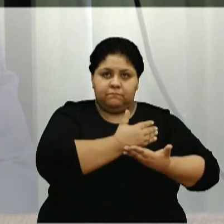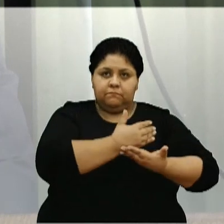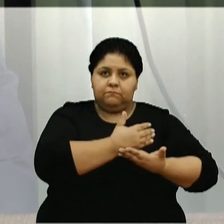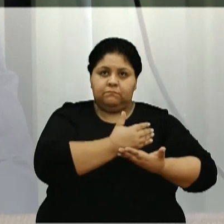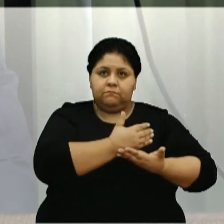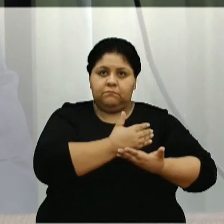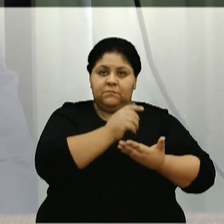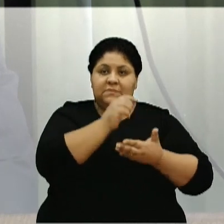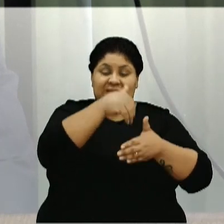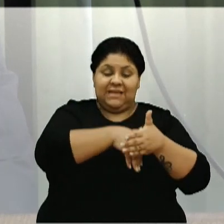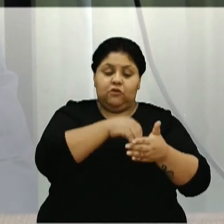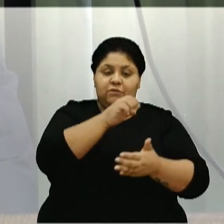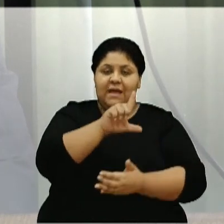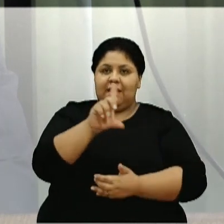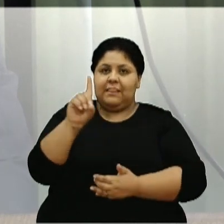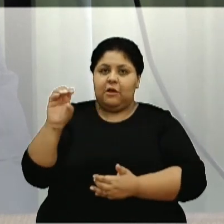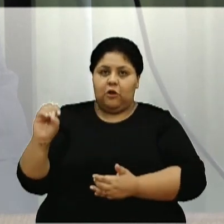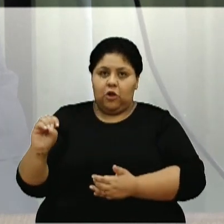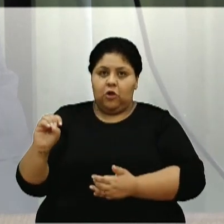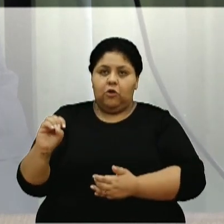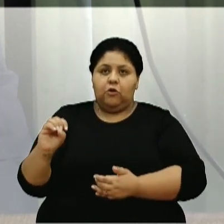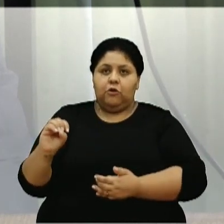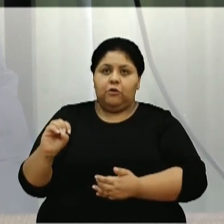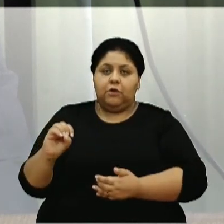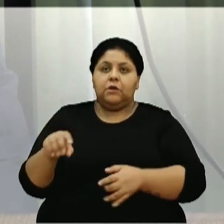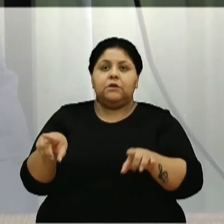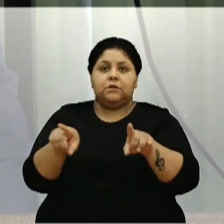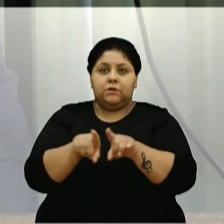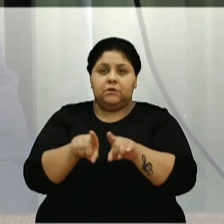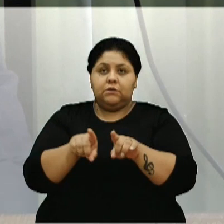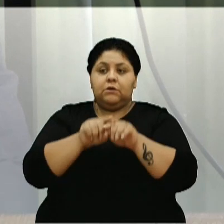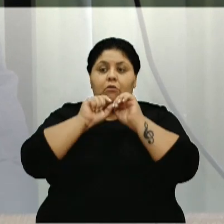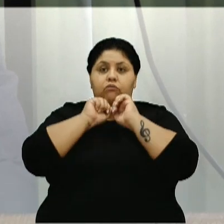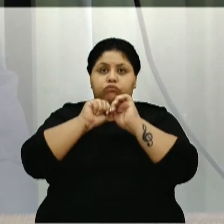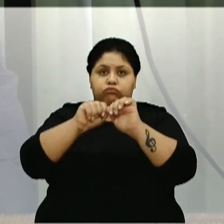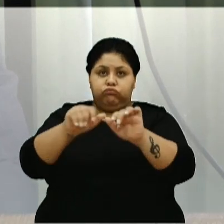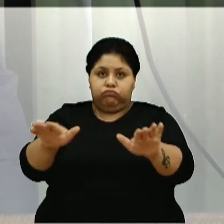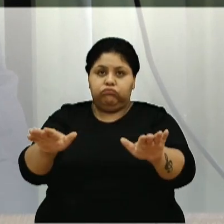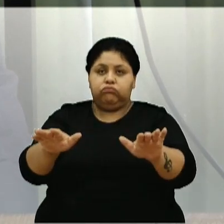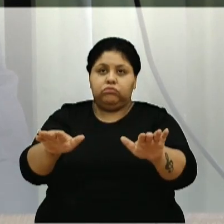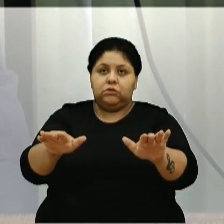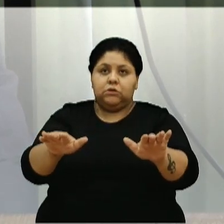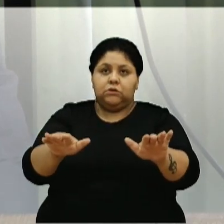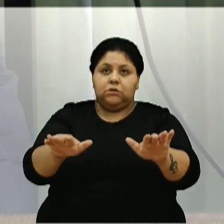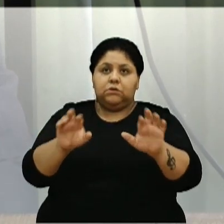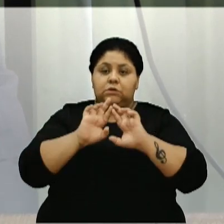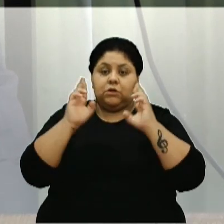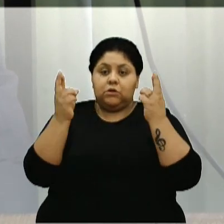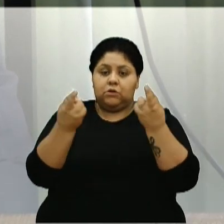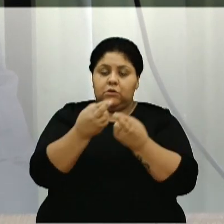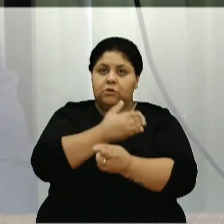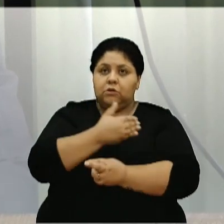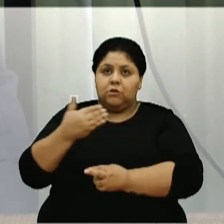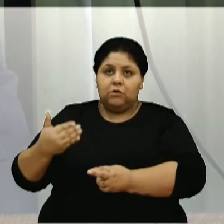na LDO. Faço constar que foi dada ampla publicidade da presente audiência pública por